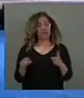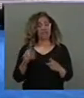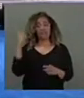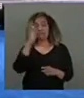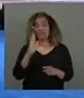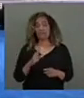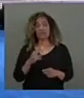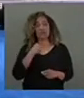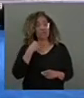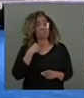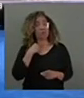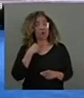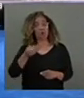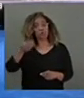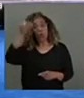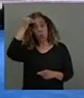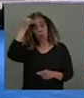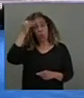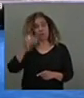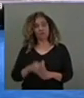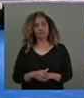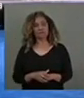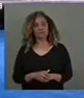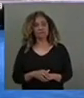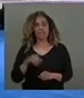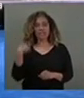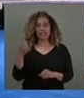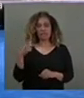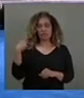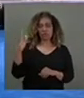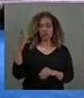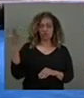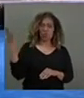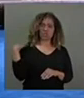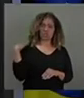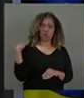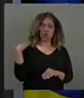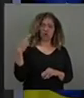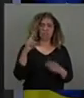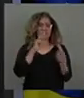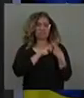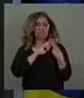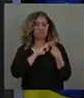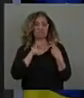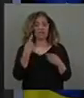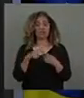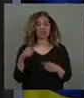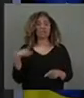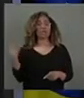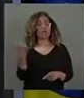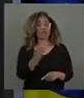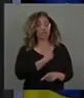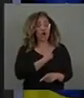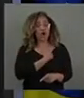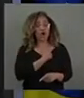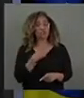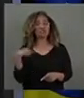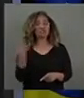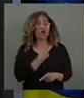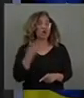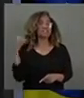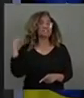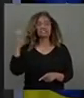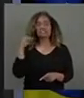Brasil não pode cobrar e colocar um fardo nas suas costas, a não ser que o senhor deixe. Porque nós,